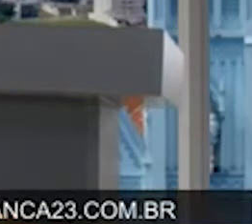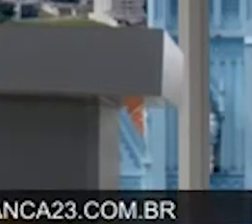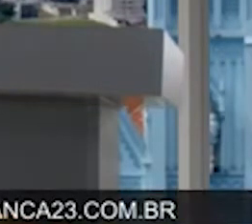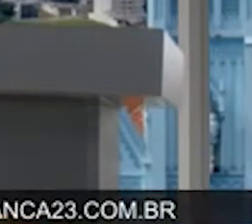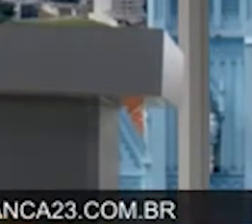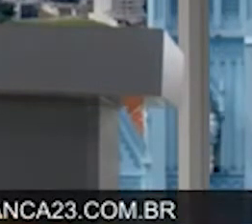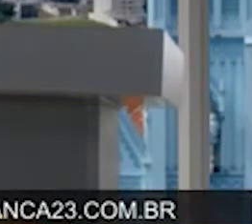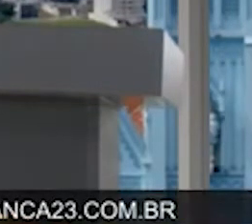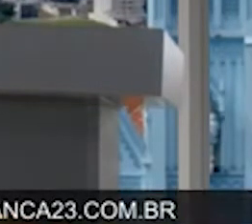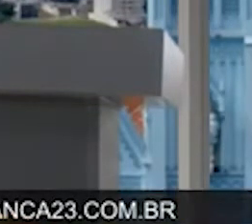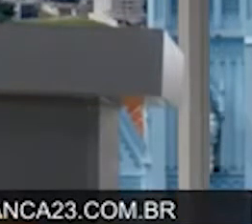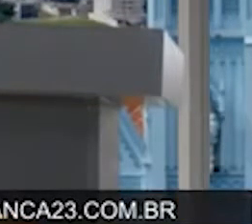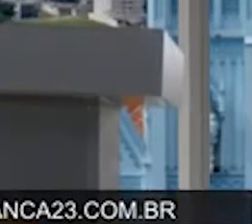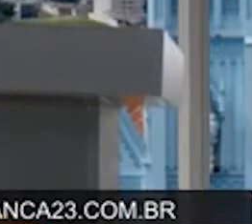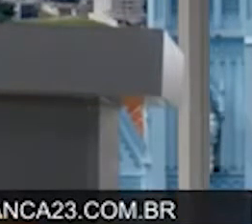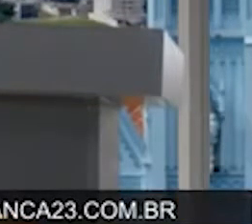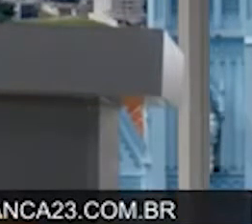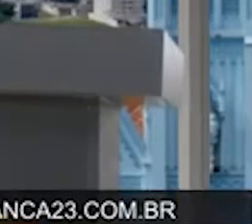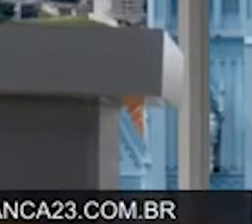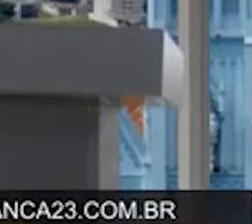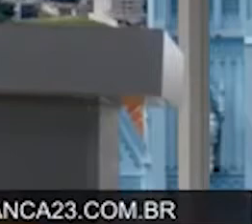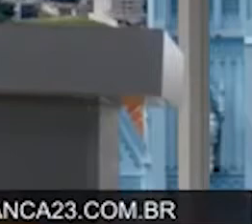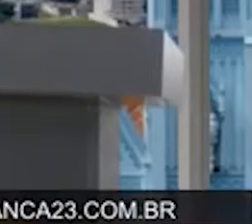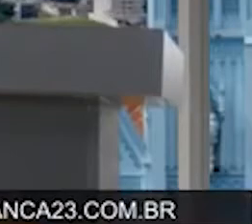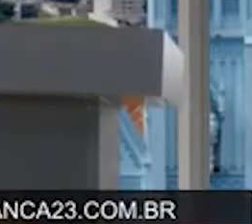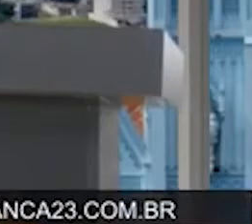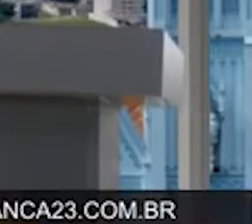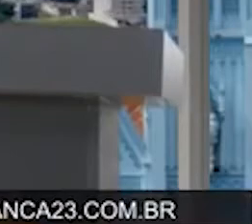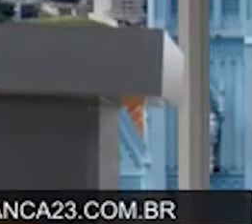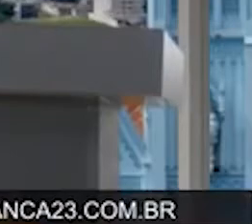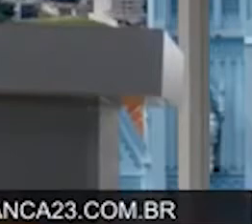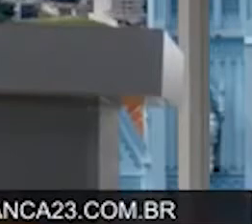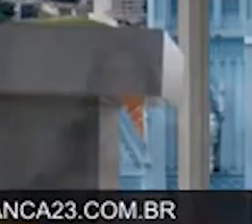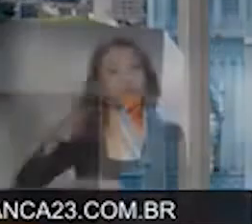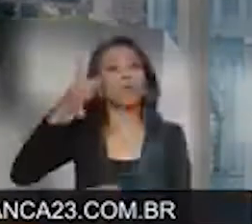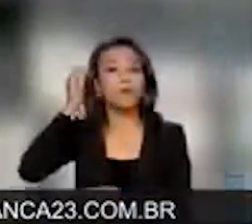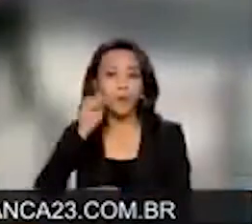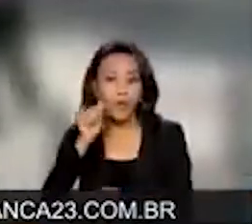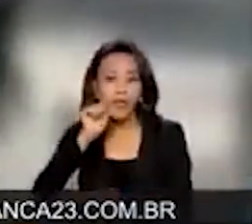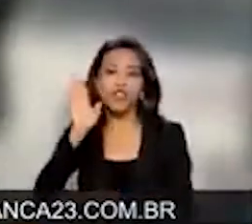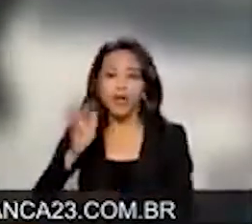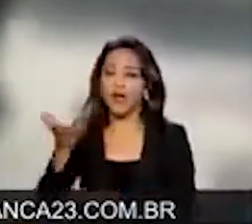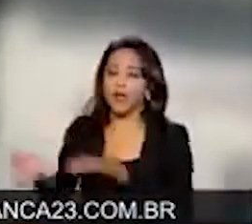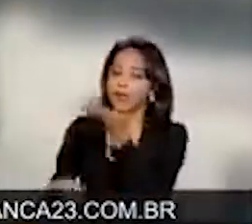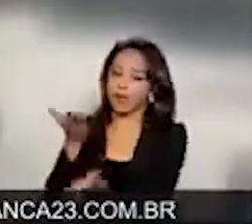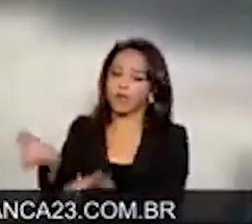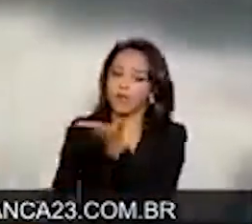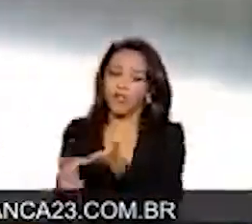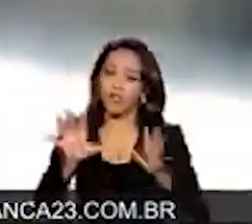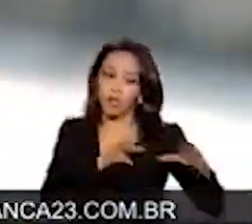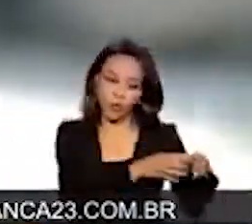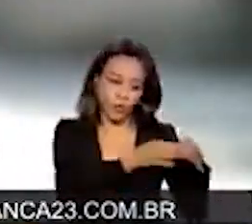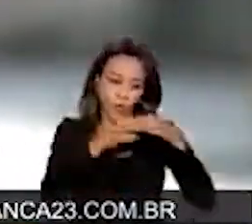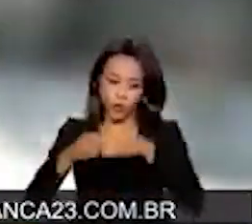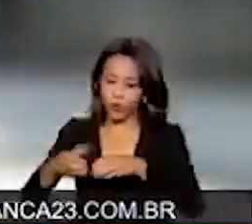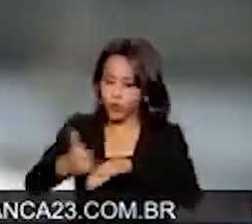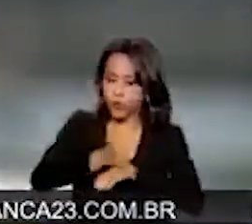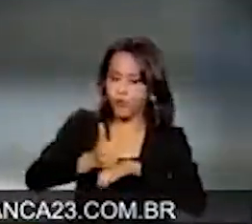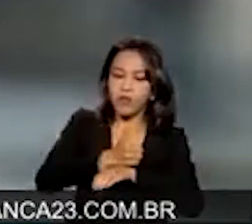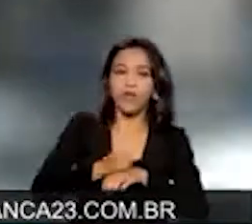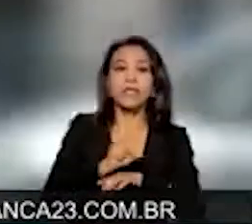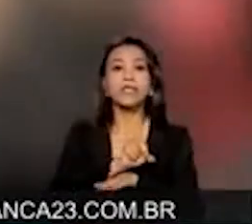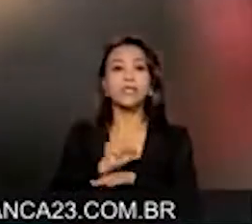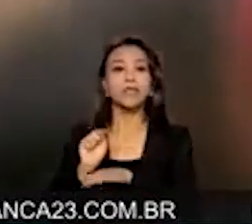notícia. Cerca de 127 mil mulheres foram atendidas e acompanhadas por uma equipe que reuniu mais de 100